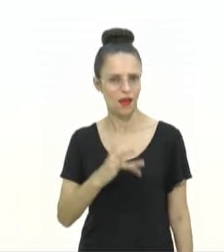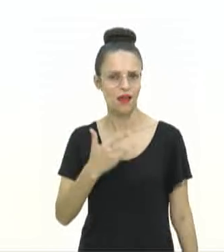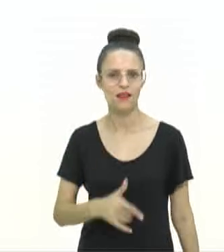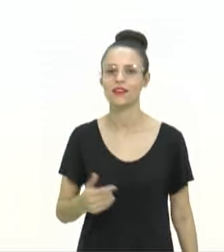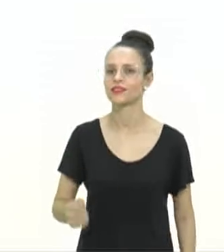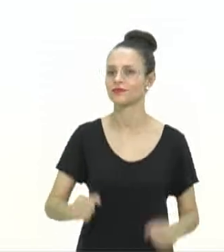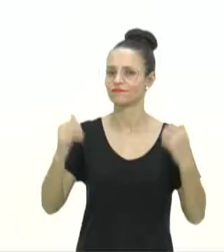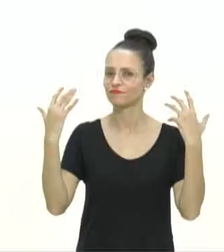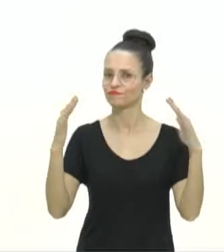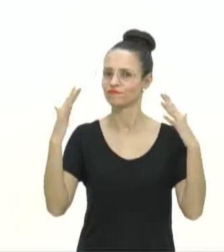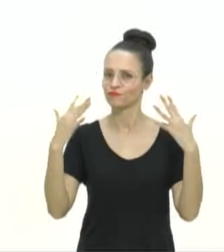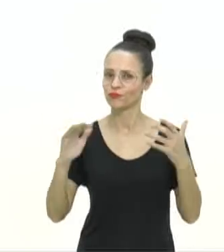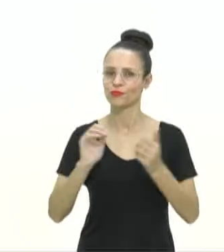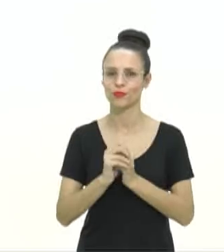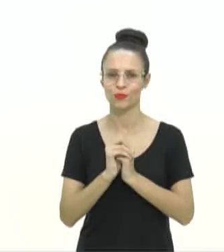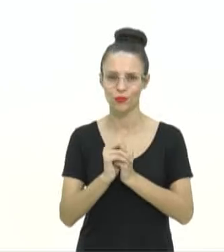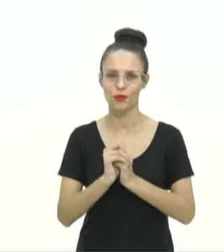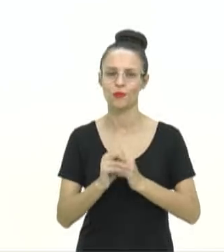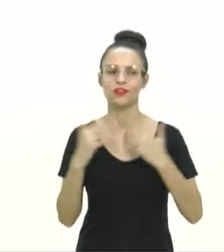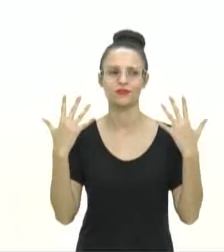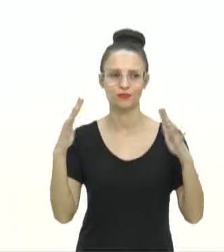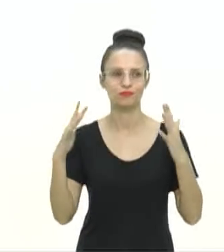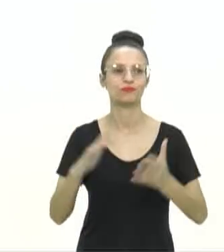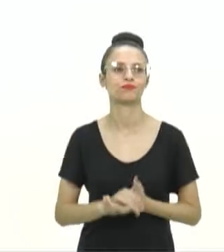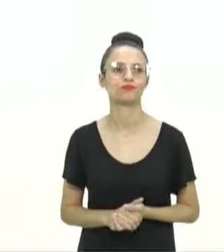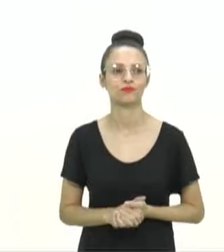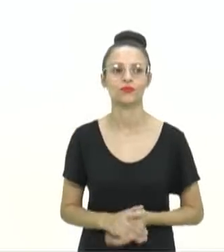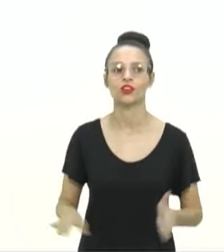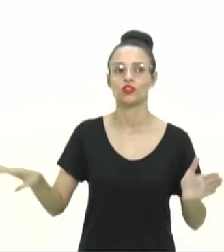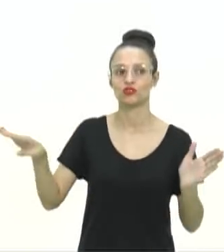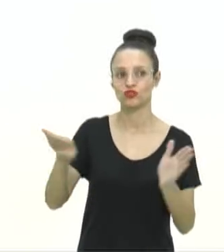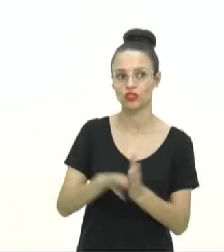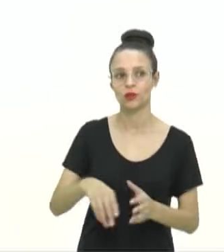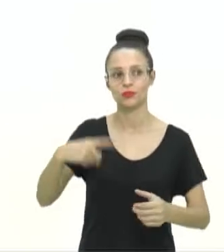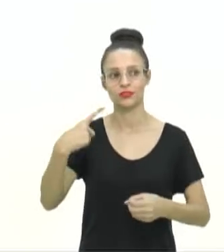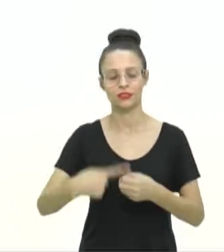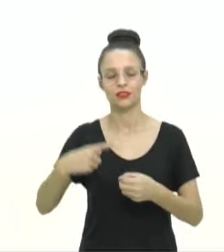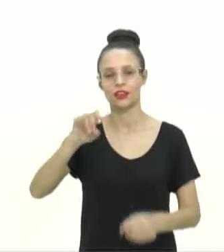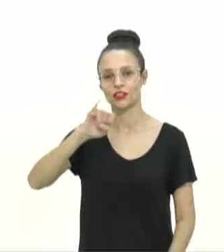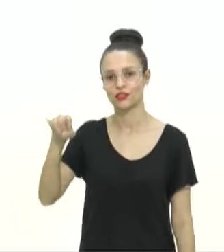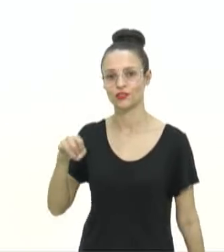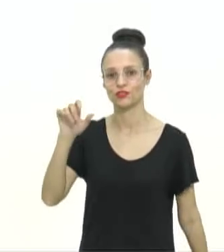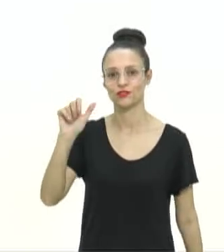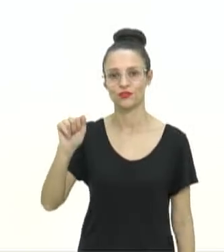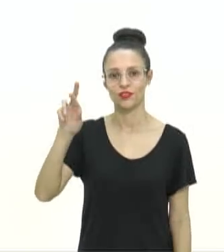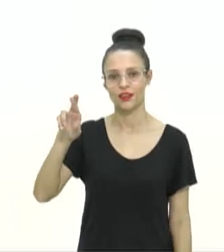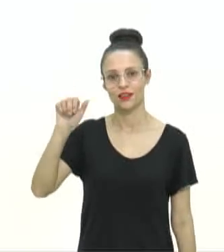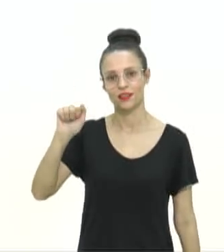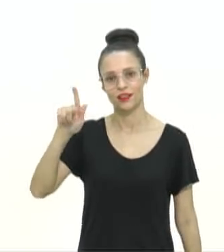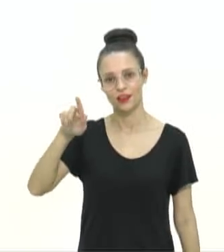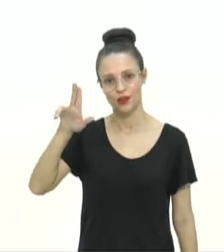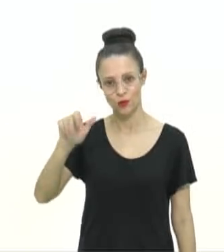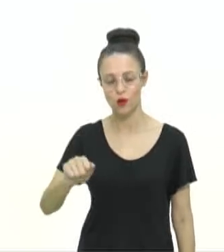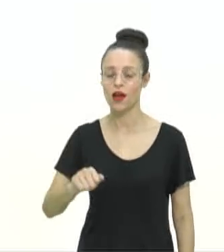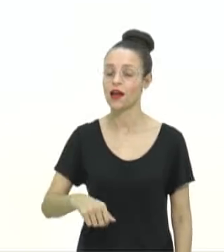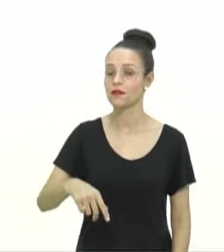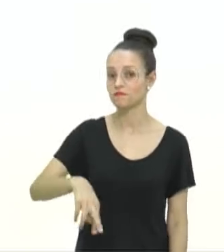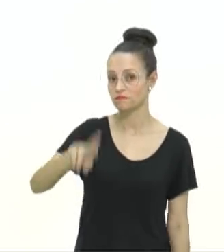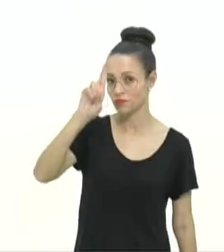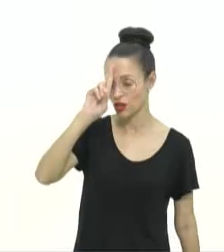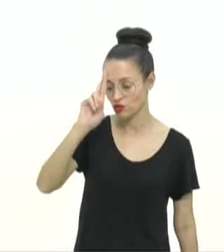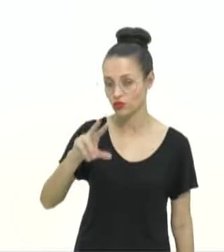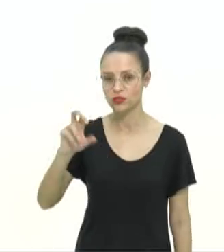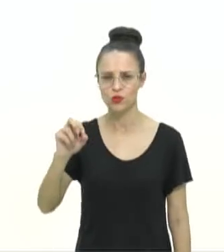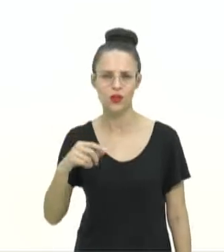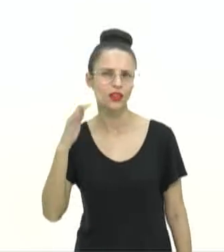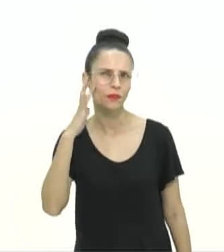muita comemoração. Chegamos em Jaraguá a 12h50, eu imaginava que chegaríamos bem mais